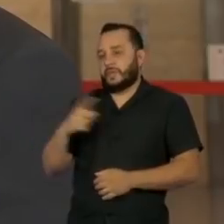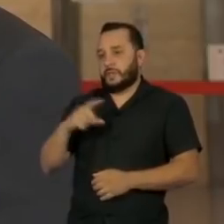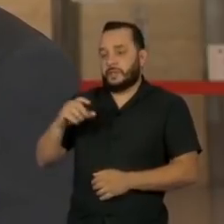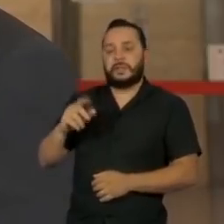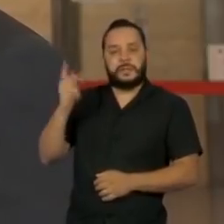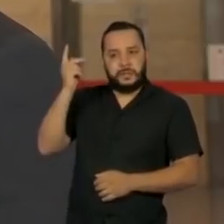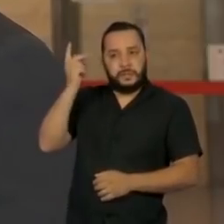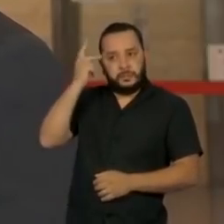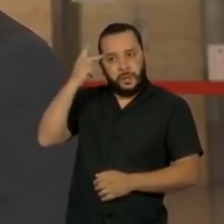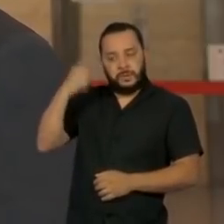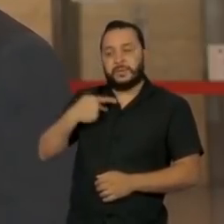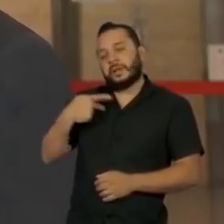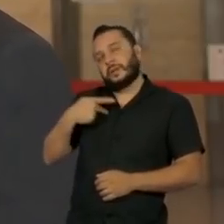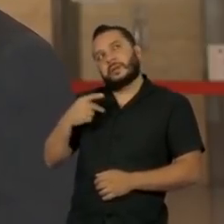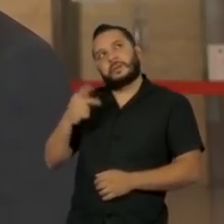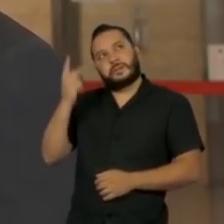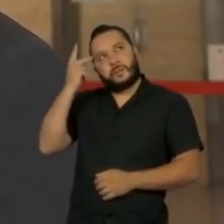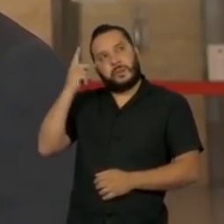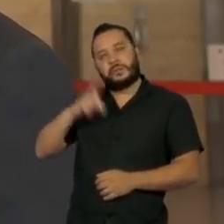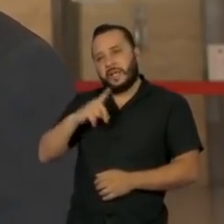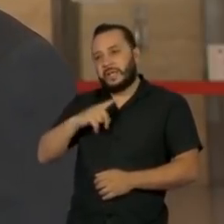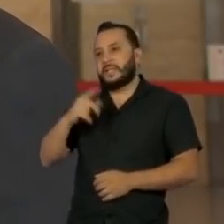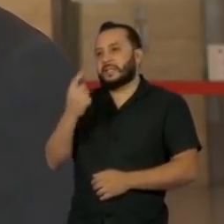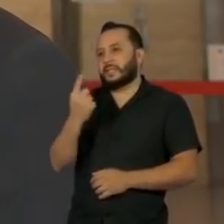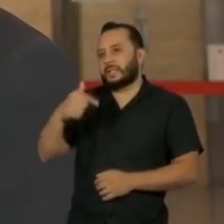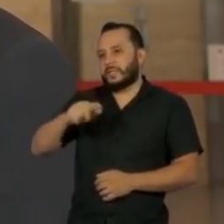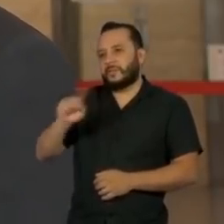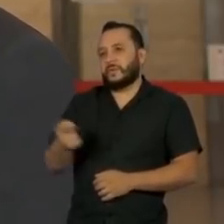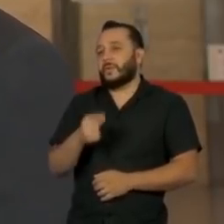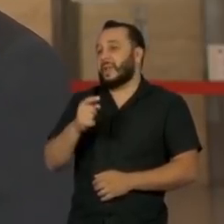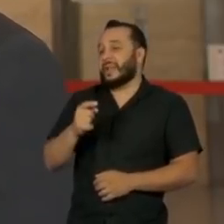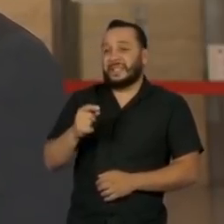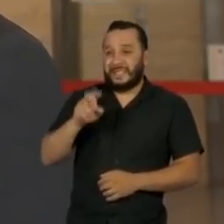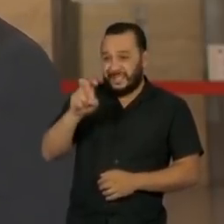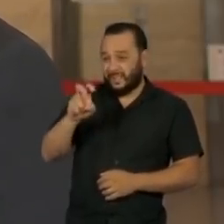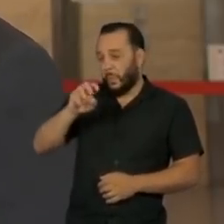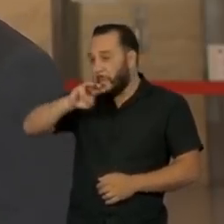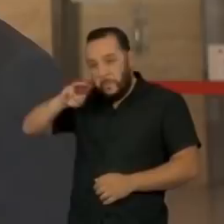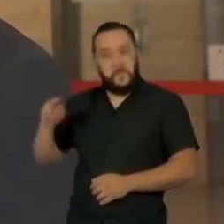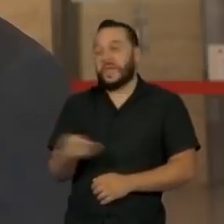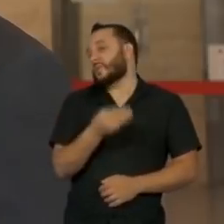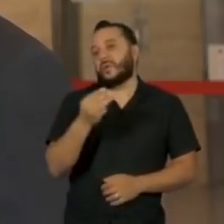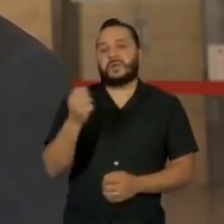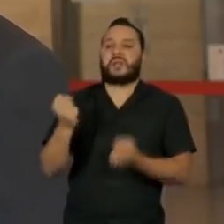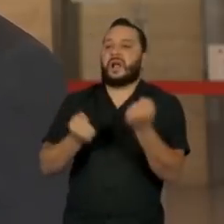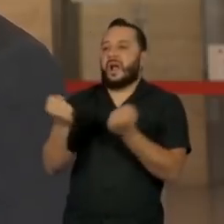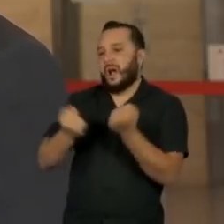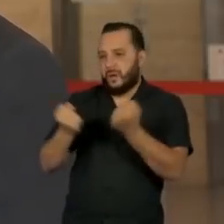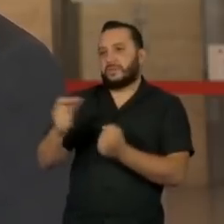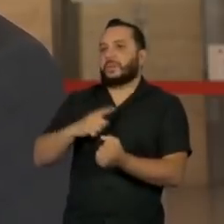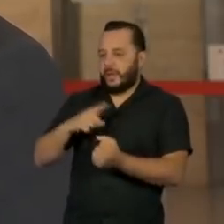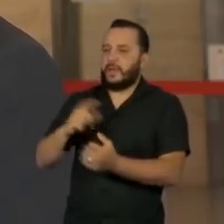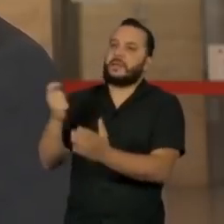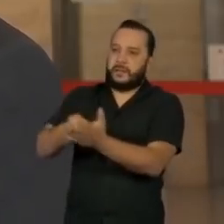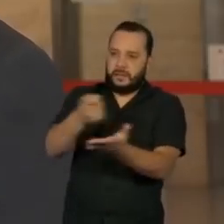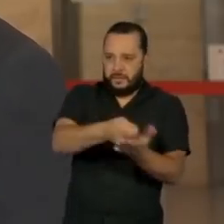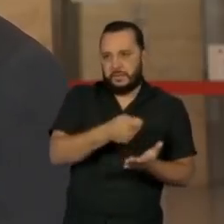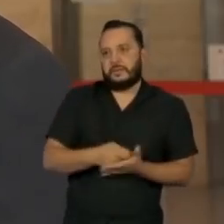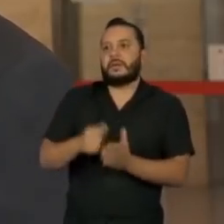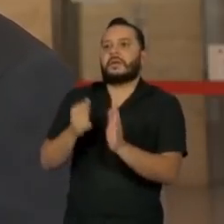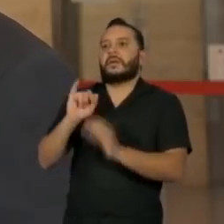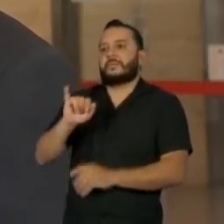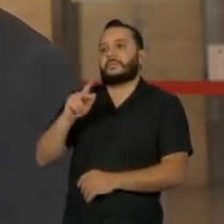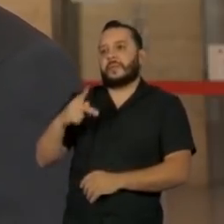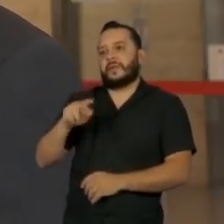17,5 milhões de veículos dentro da frota tributável. Tá? Desses 17,5 milhões, existe uma